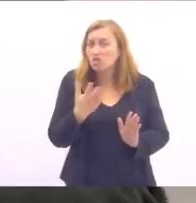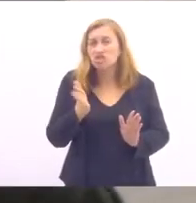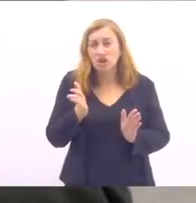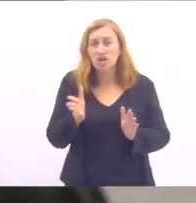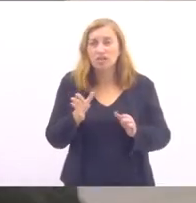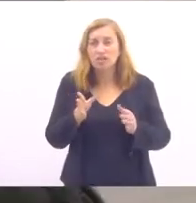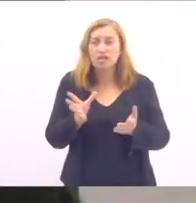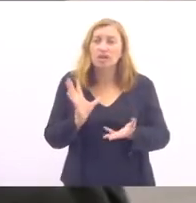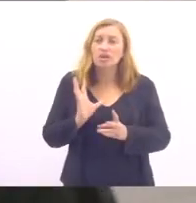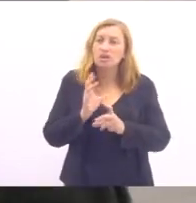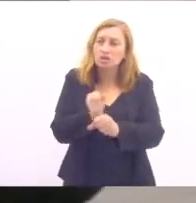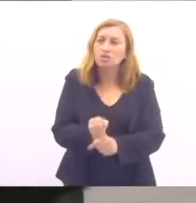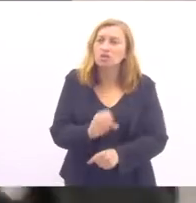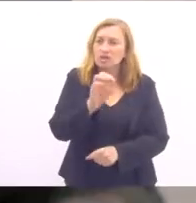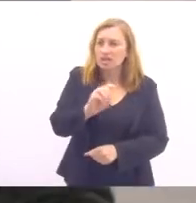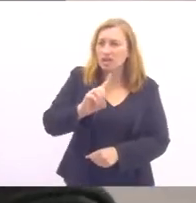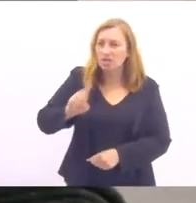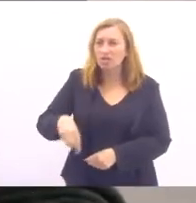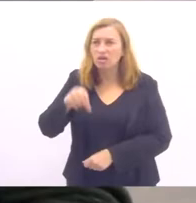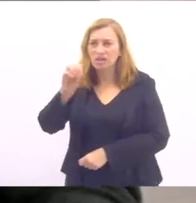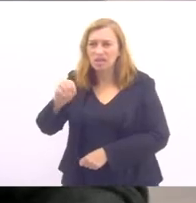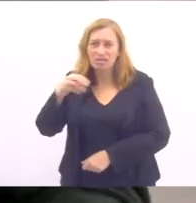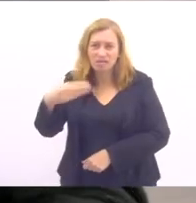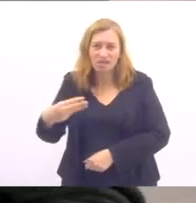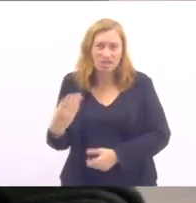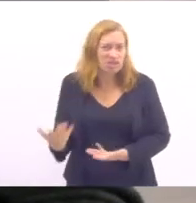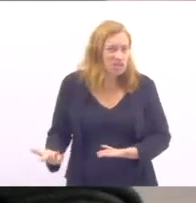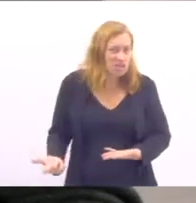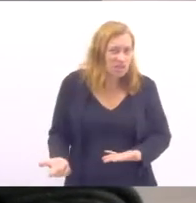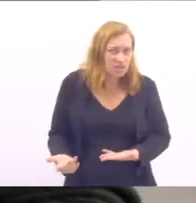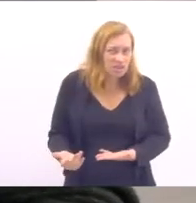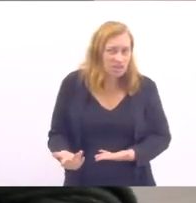contas, 0,03,